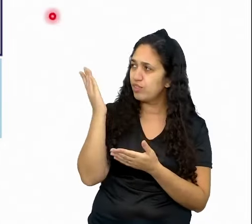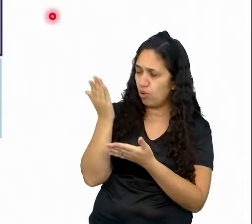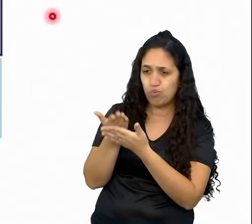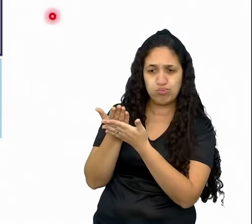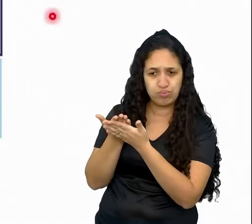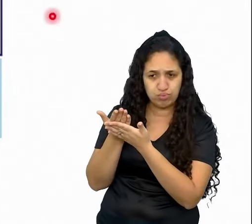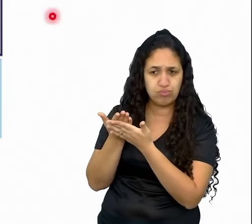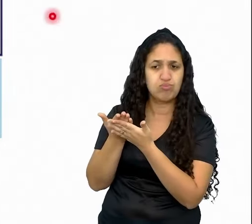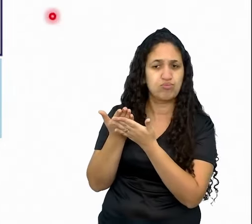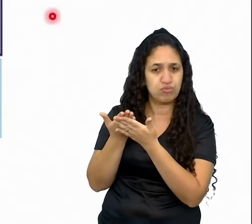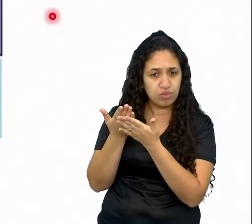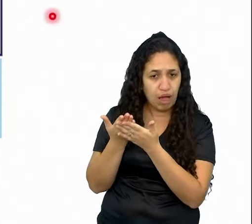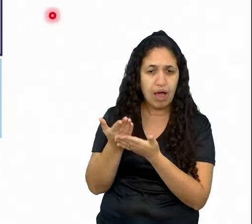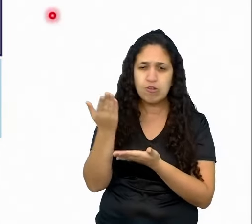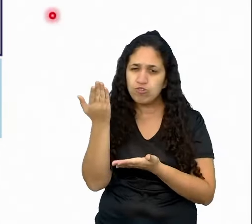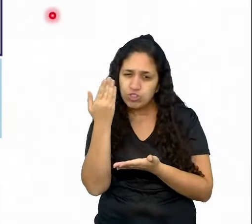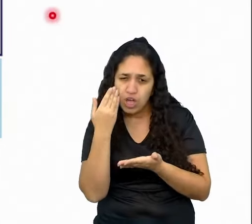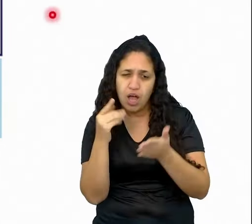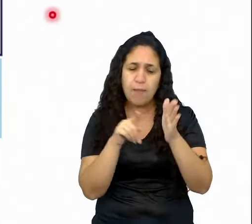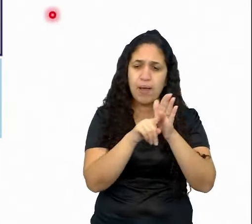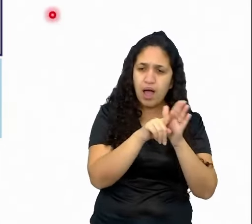estudaram, né? Se vocês já buscaram